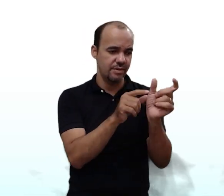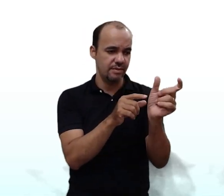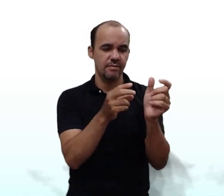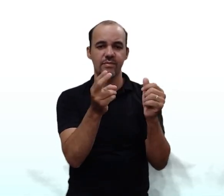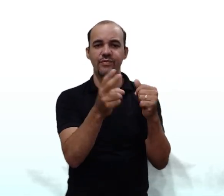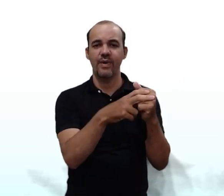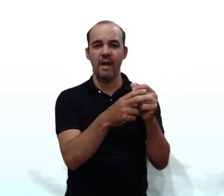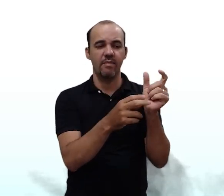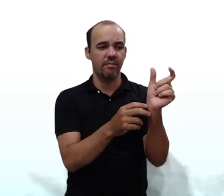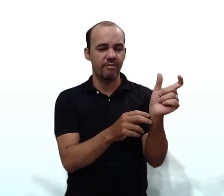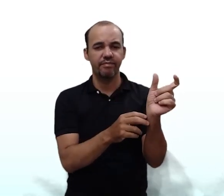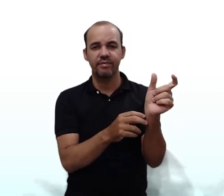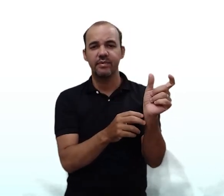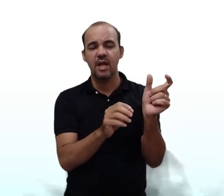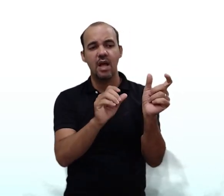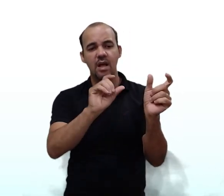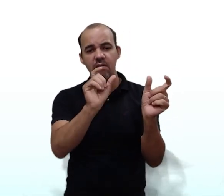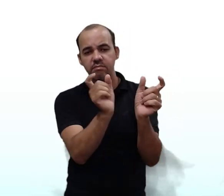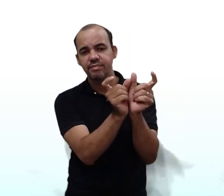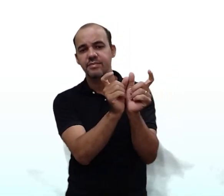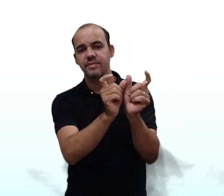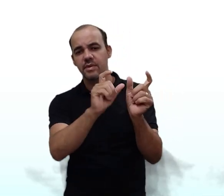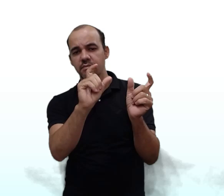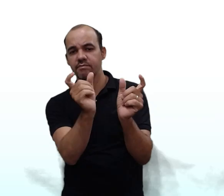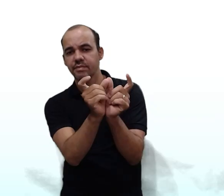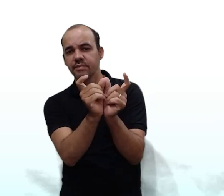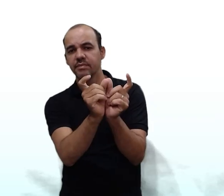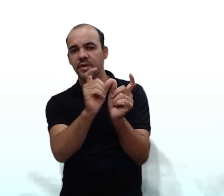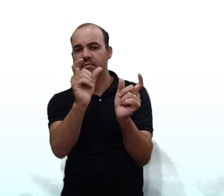aí, adequando com outras